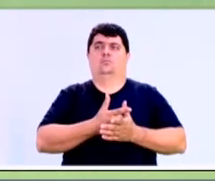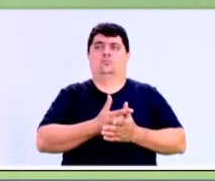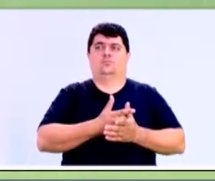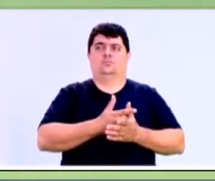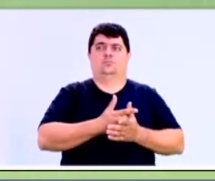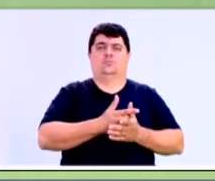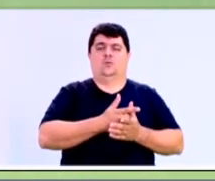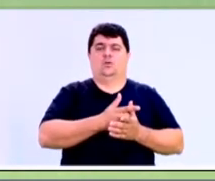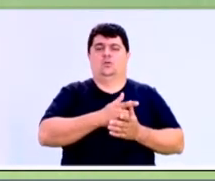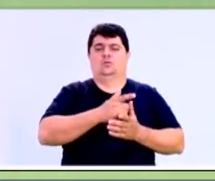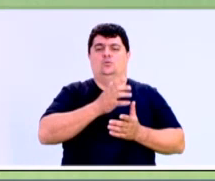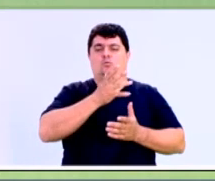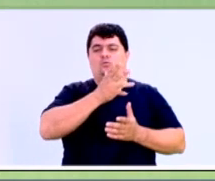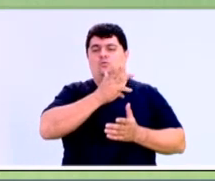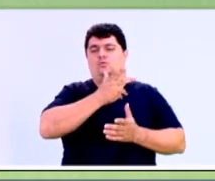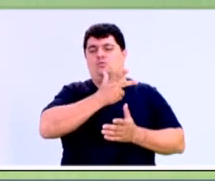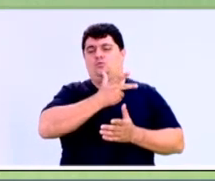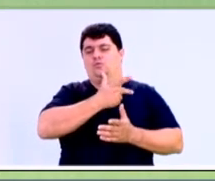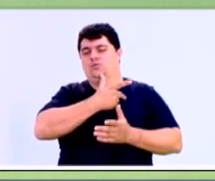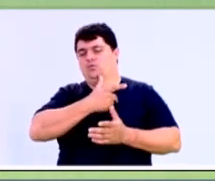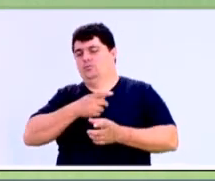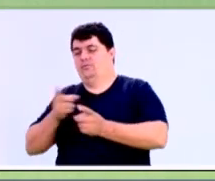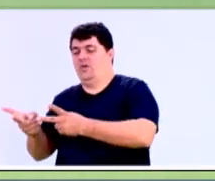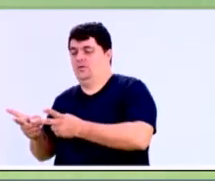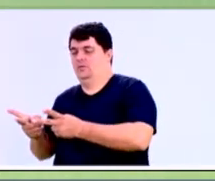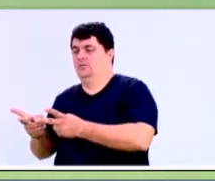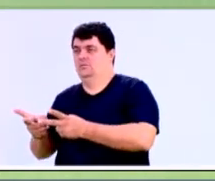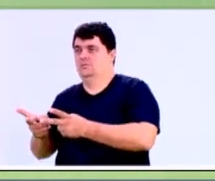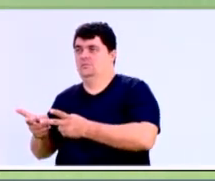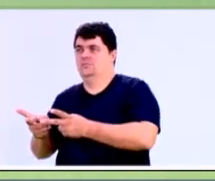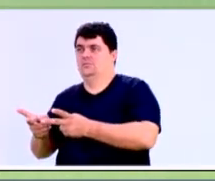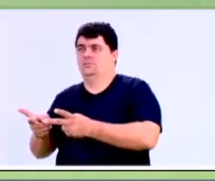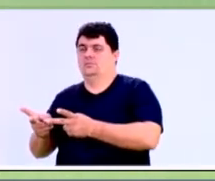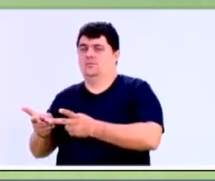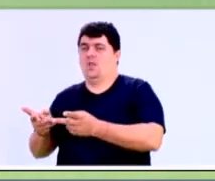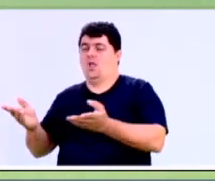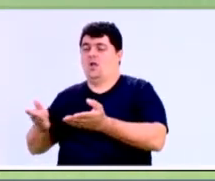passou um tempo, eu vendi agora, venda,